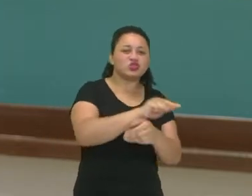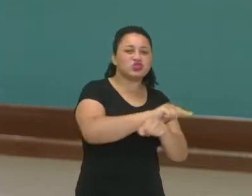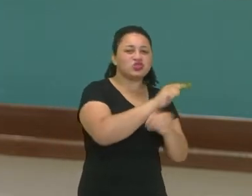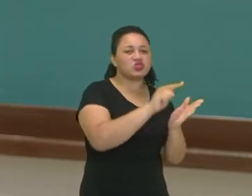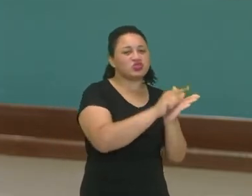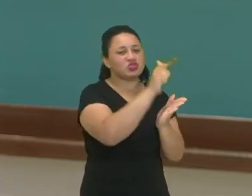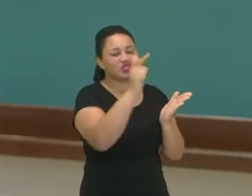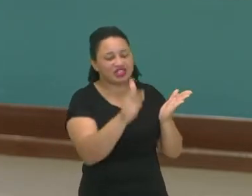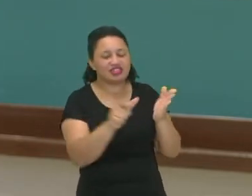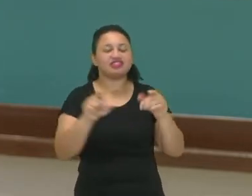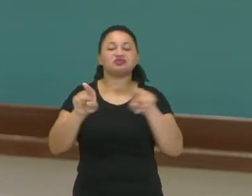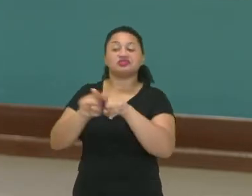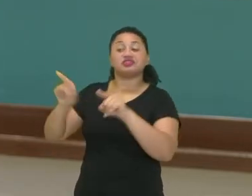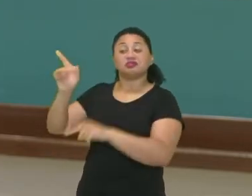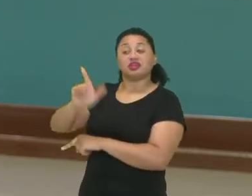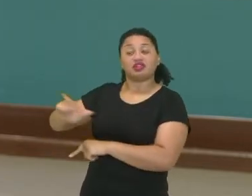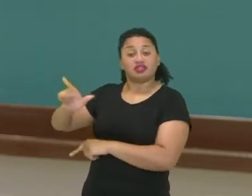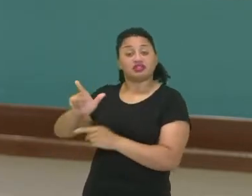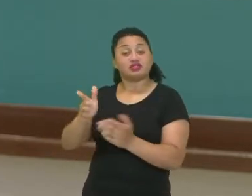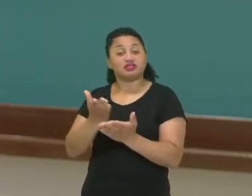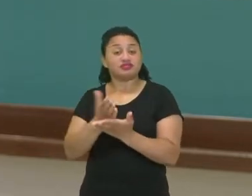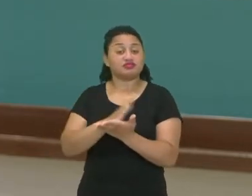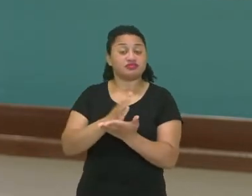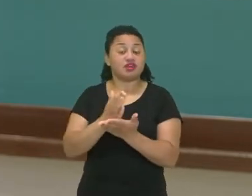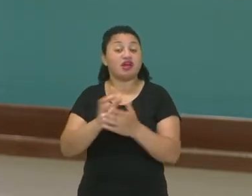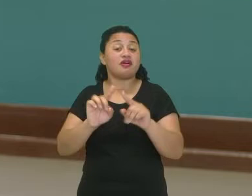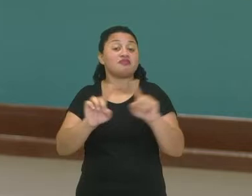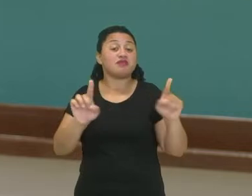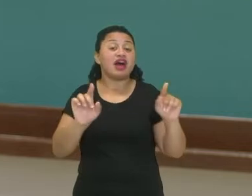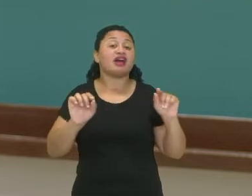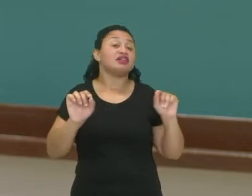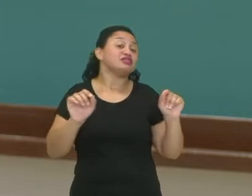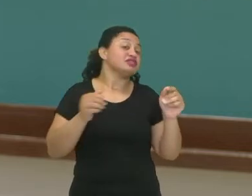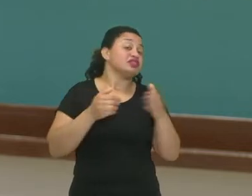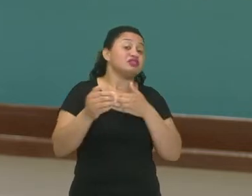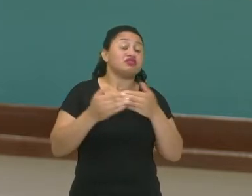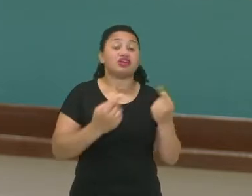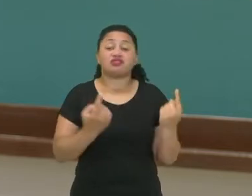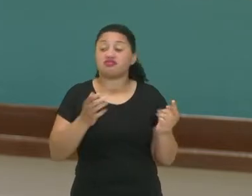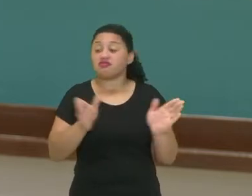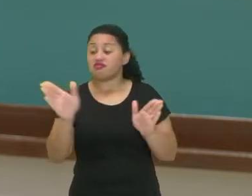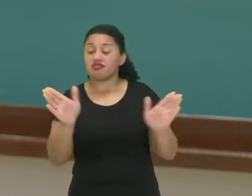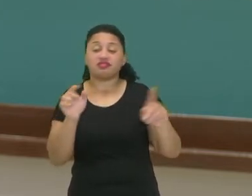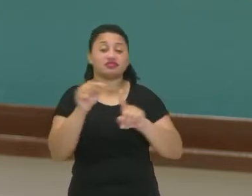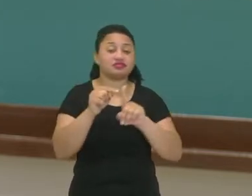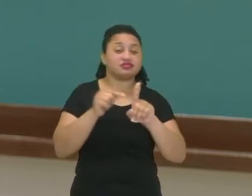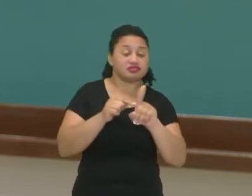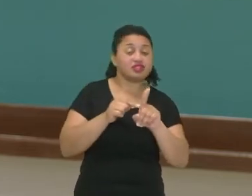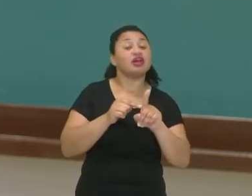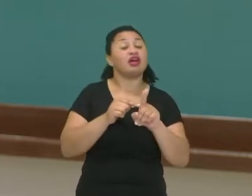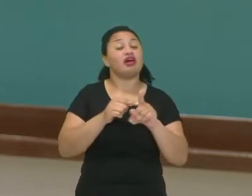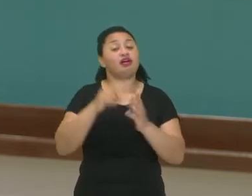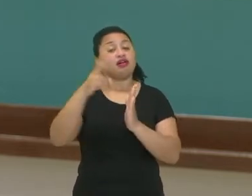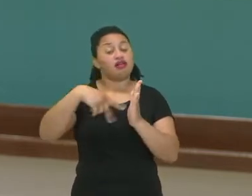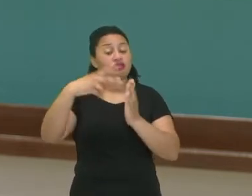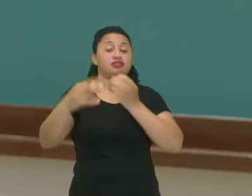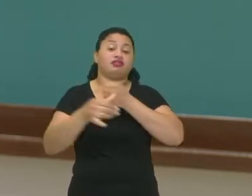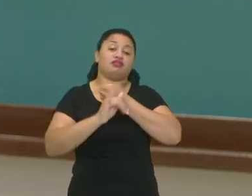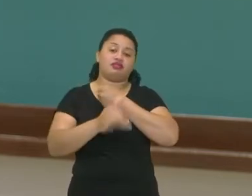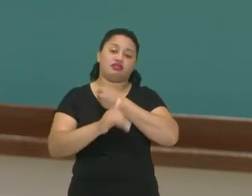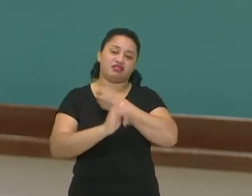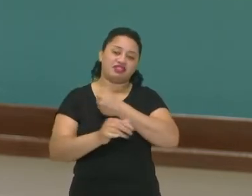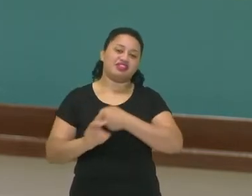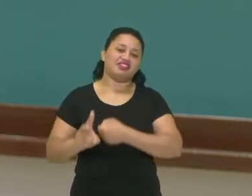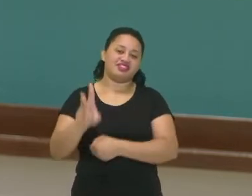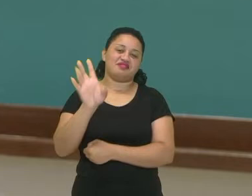hora na literatura. Mas, indiferente qual é a classificação dela, a leitura de uma crônica é sempre muito,